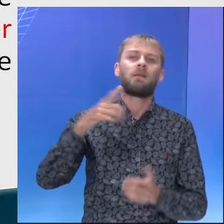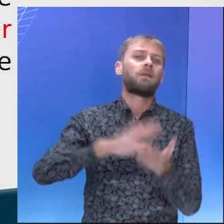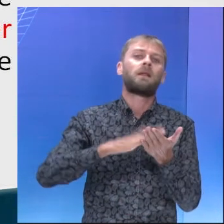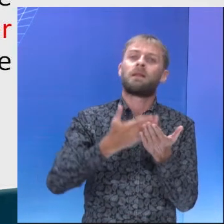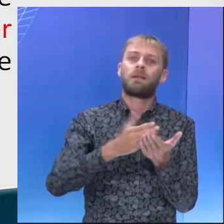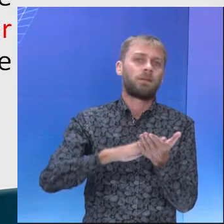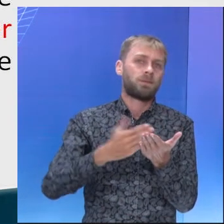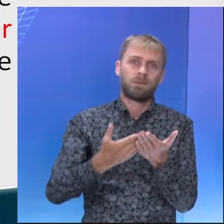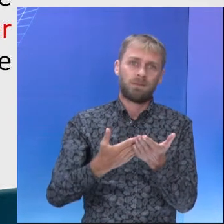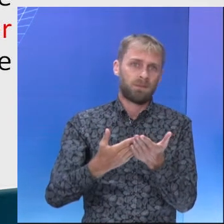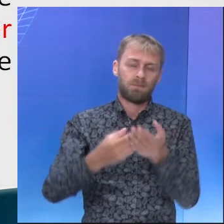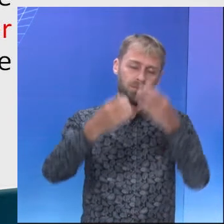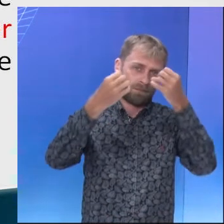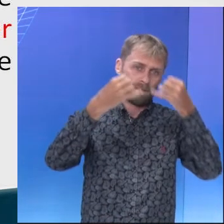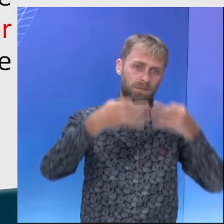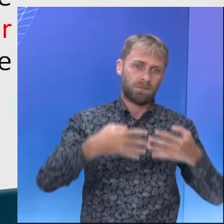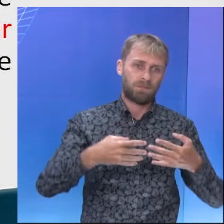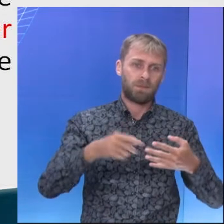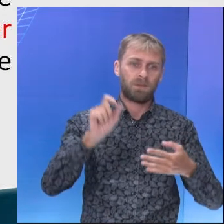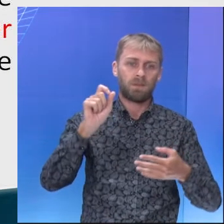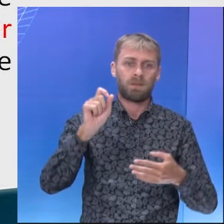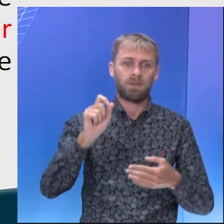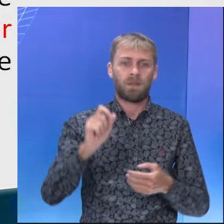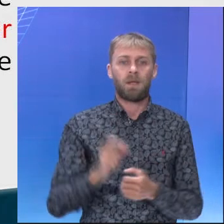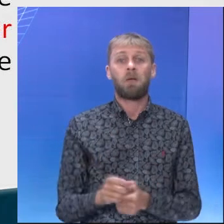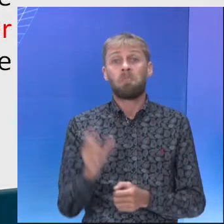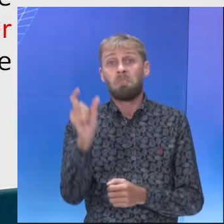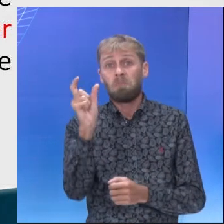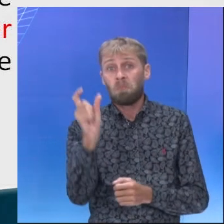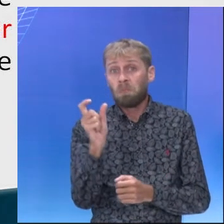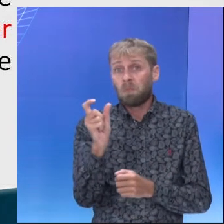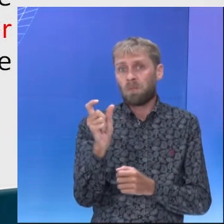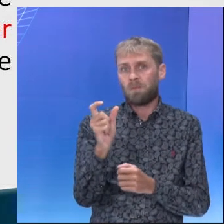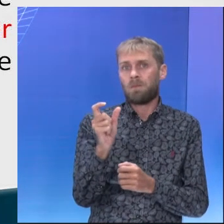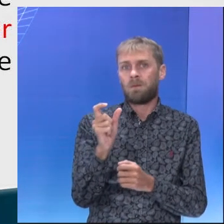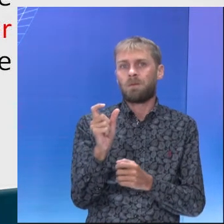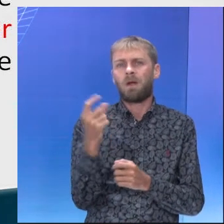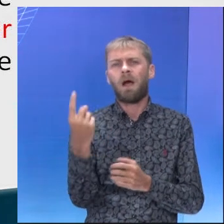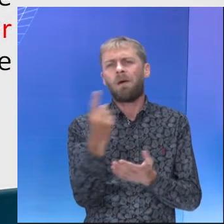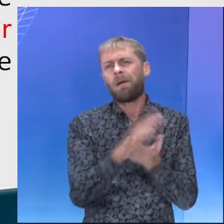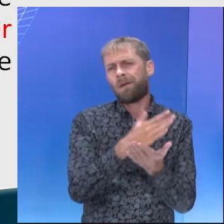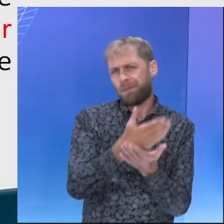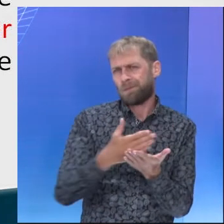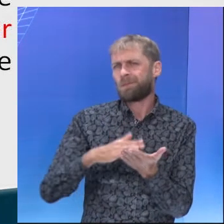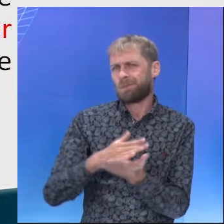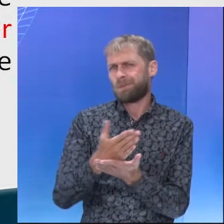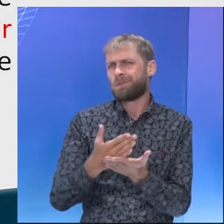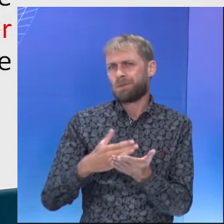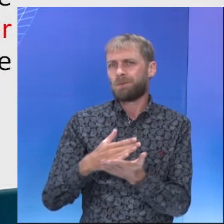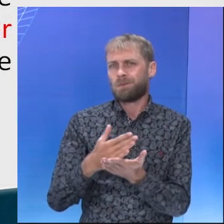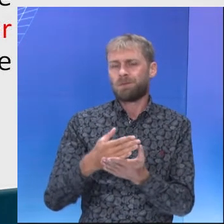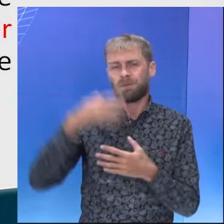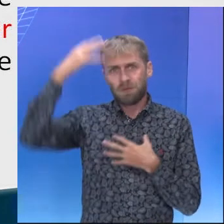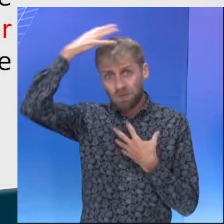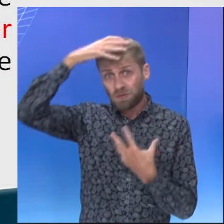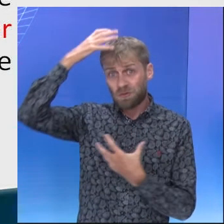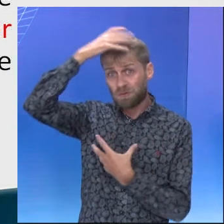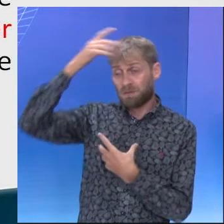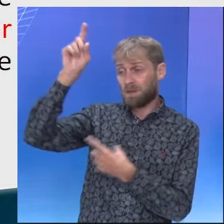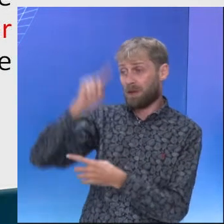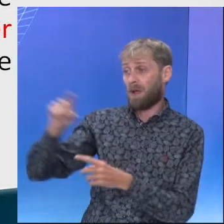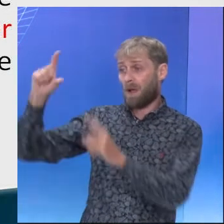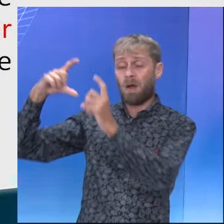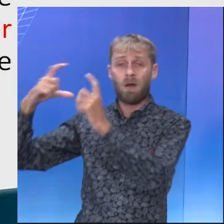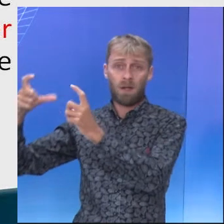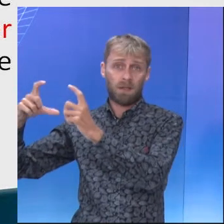lava-me. Mas na frente explica. Explica o quê? A sort of showers on wheels, uma espécie de quê? De